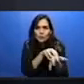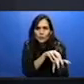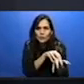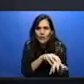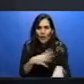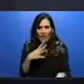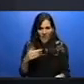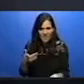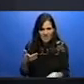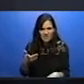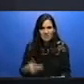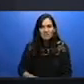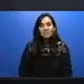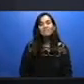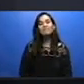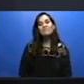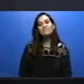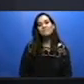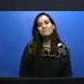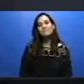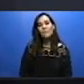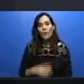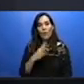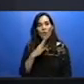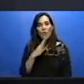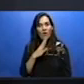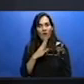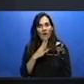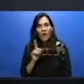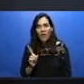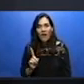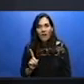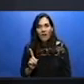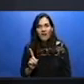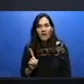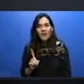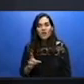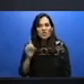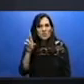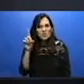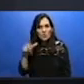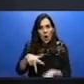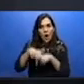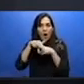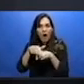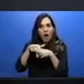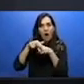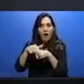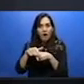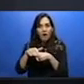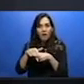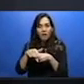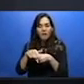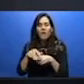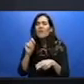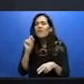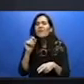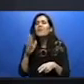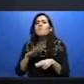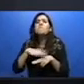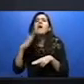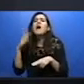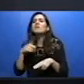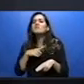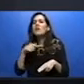que ocorrem em Barretos? Conhecem? Será que tem só a Festa do Peão e o Parque do Peão para ir? O que mais será que um turista